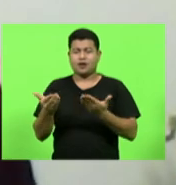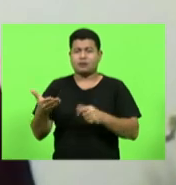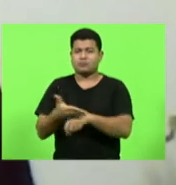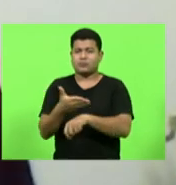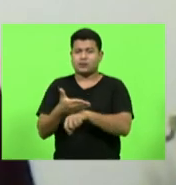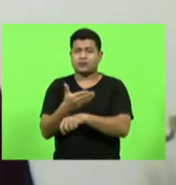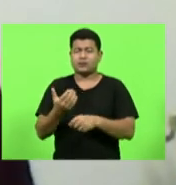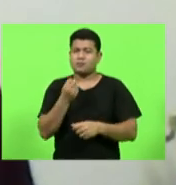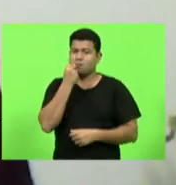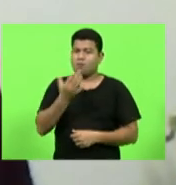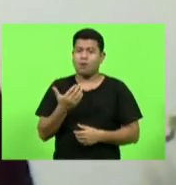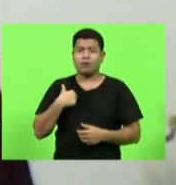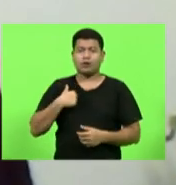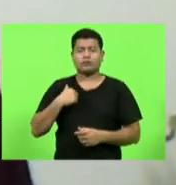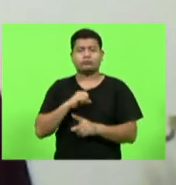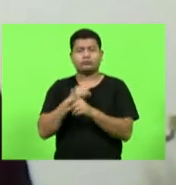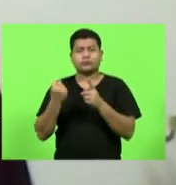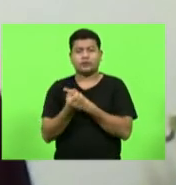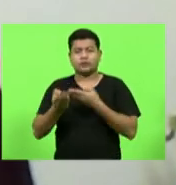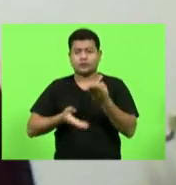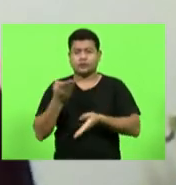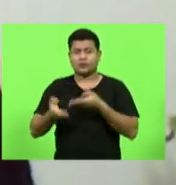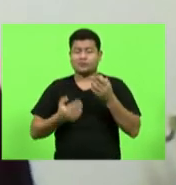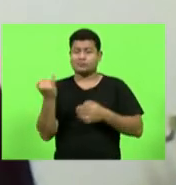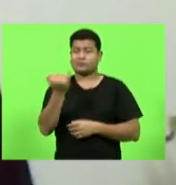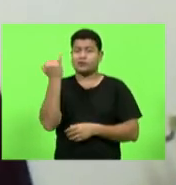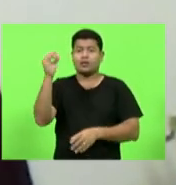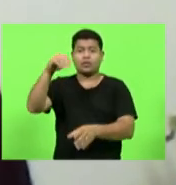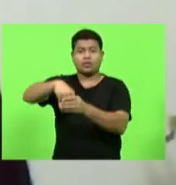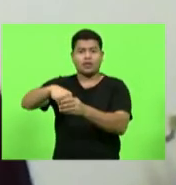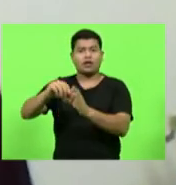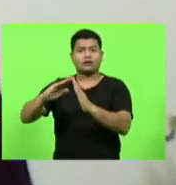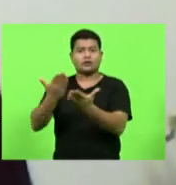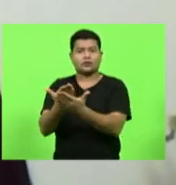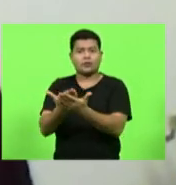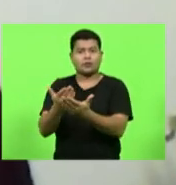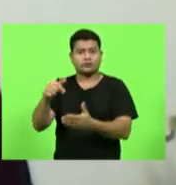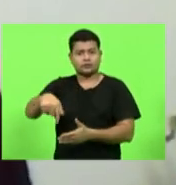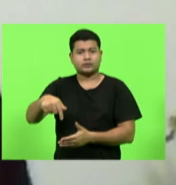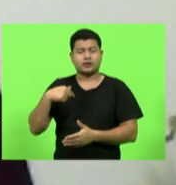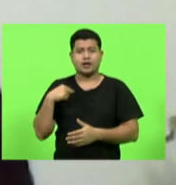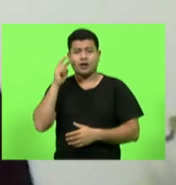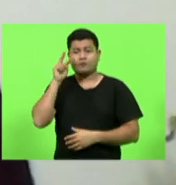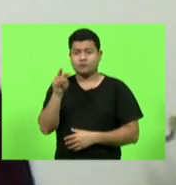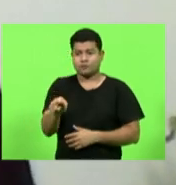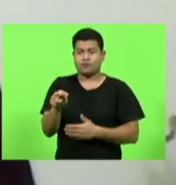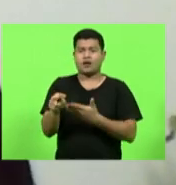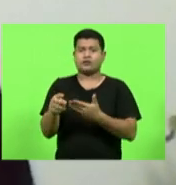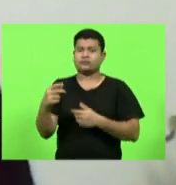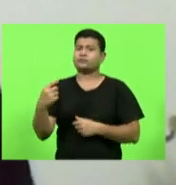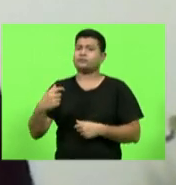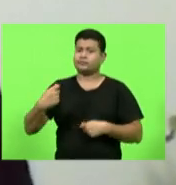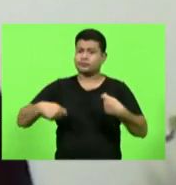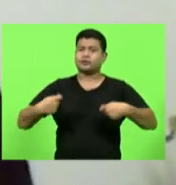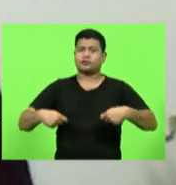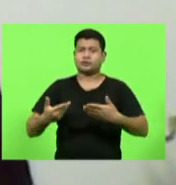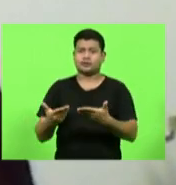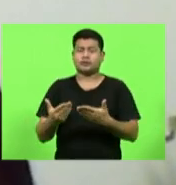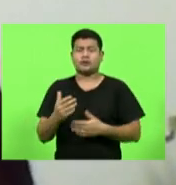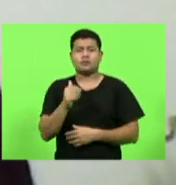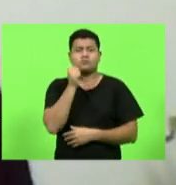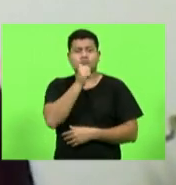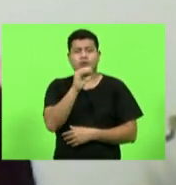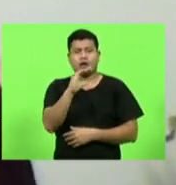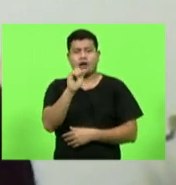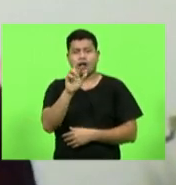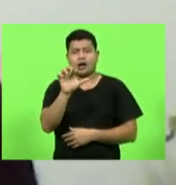escola. E aí a importância do profissional dentro da escola, visualizando assim a demanda. Carla Bressan, que bom ver que